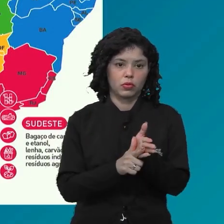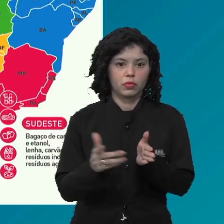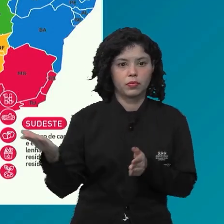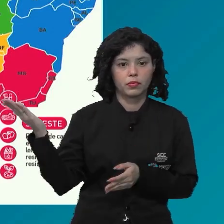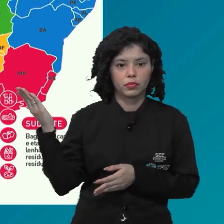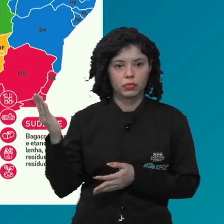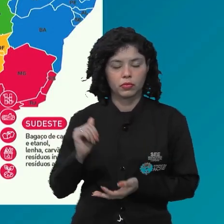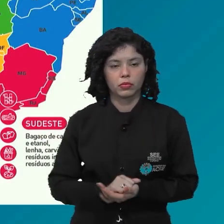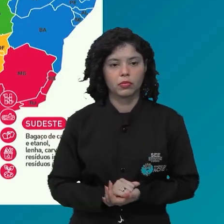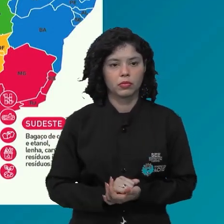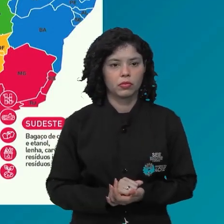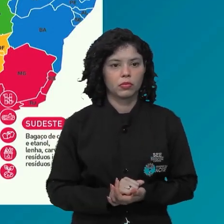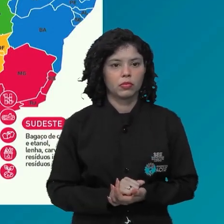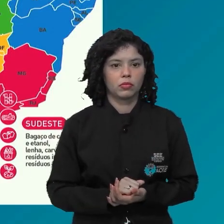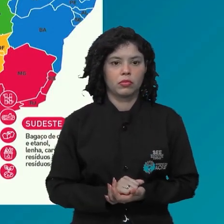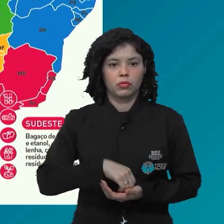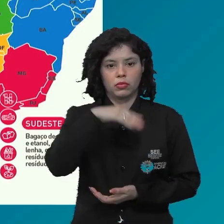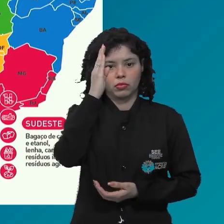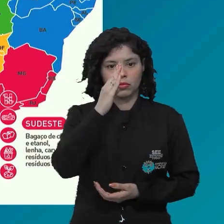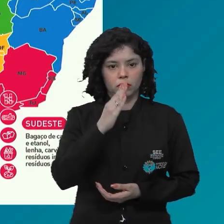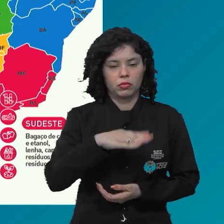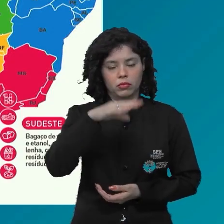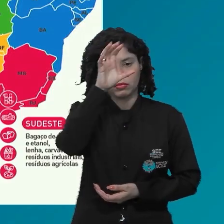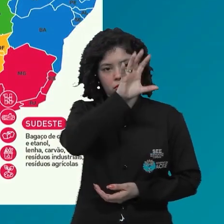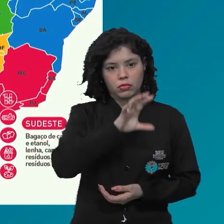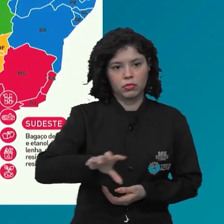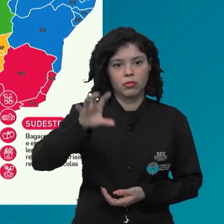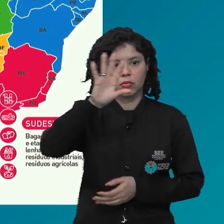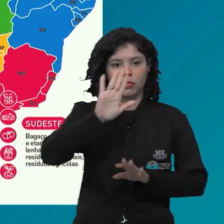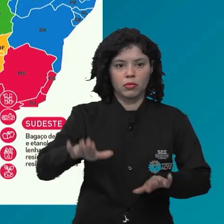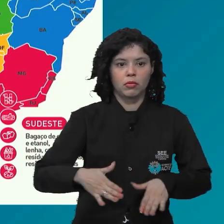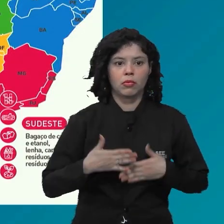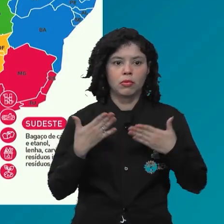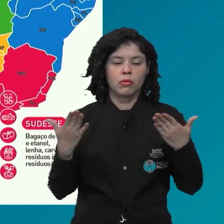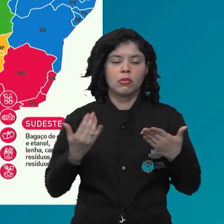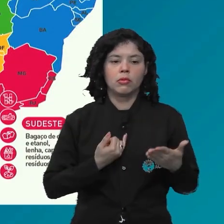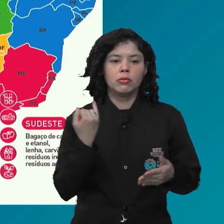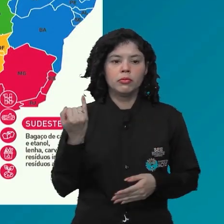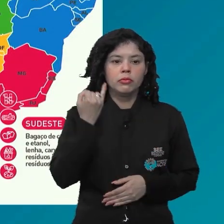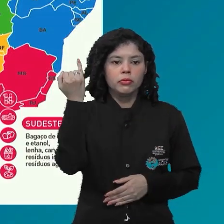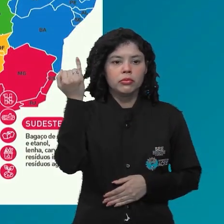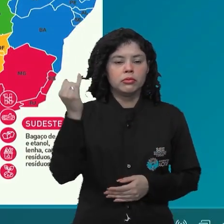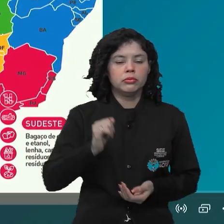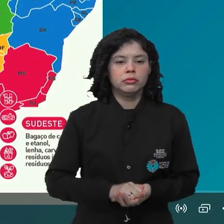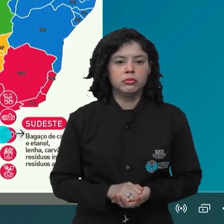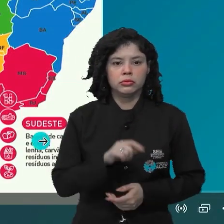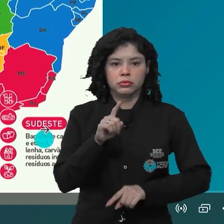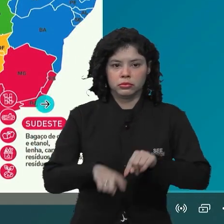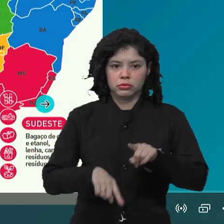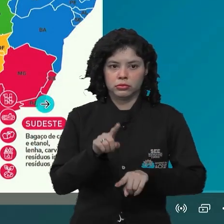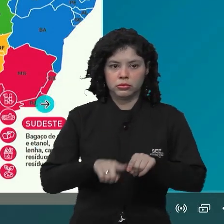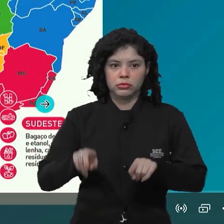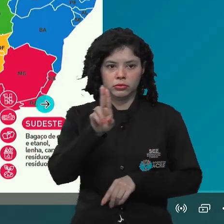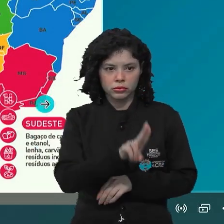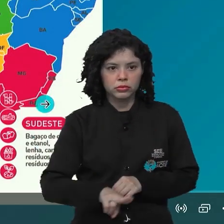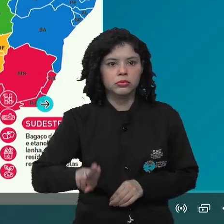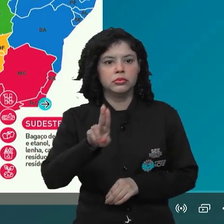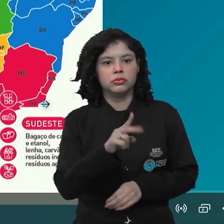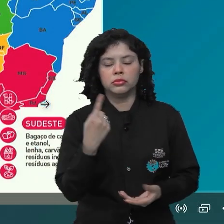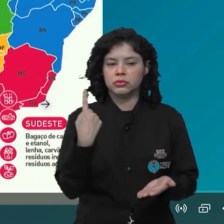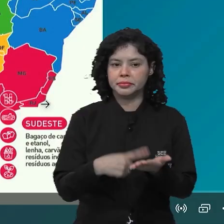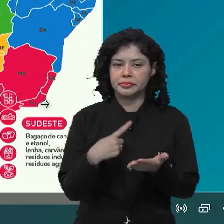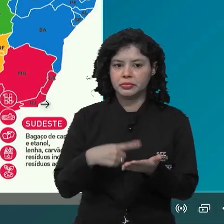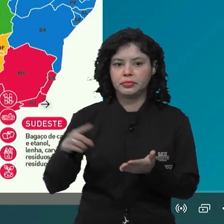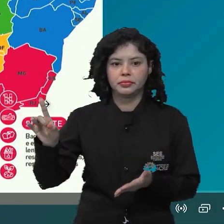a gente tem, né, um mapa do Brasil falando quais são os principais, né, quais são as principais matérias-primas de